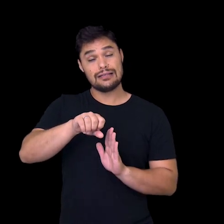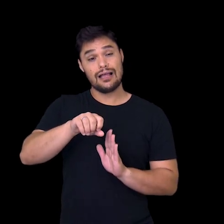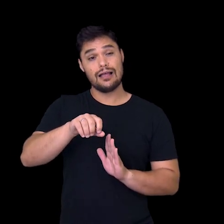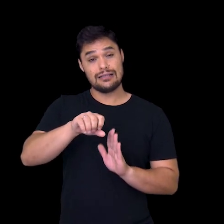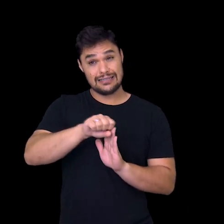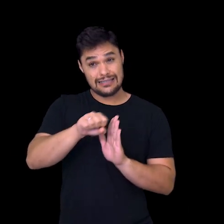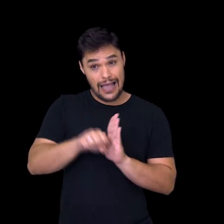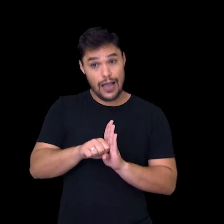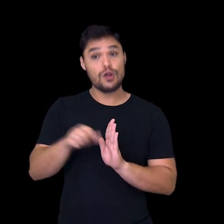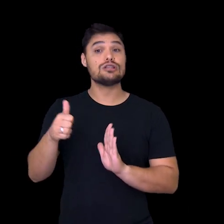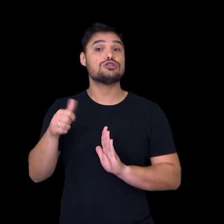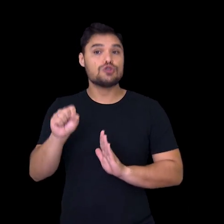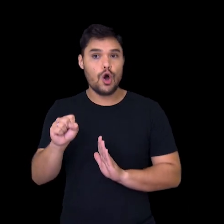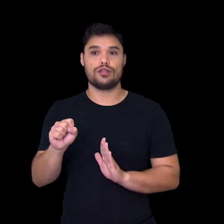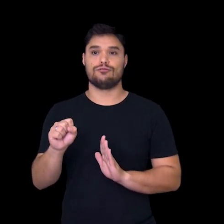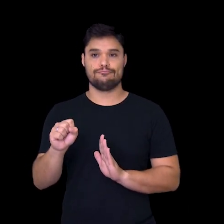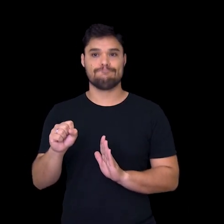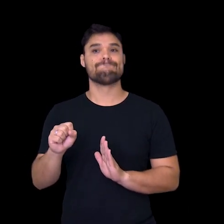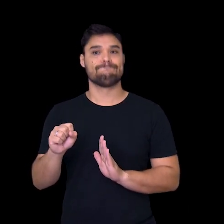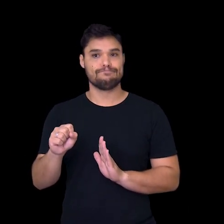década de 30 do século XVIII.